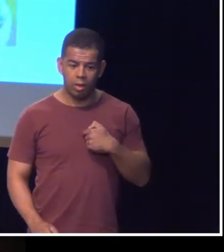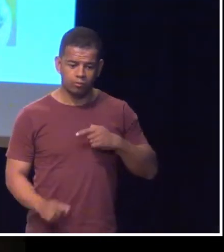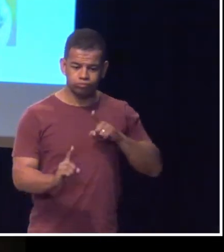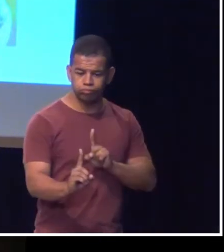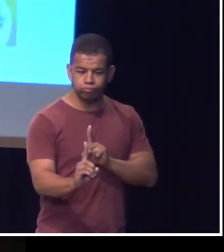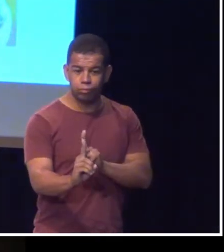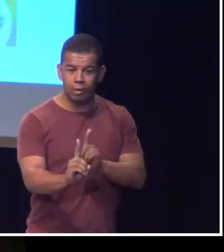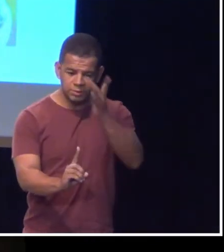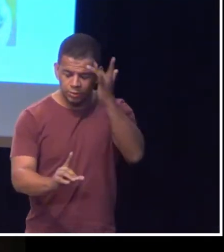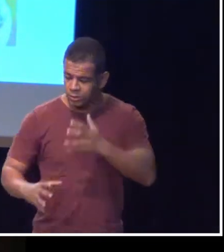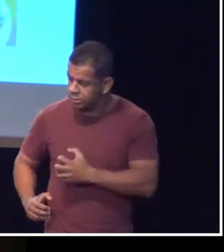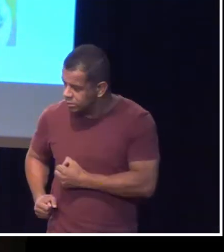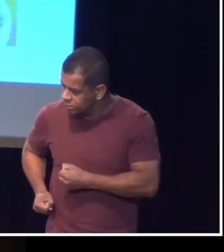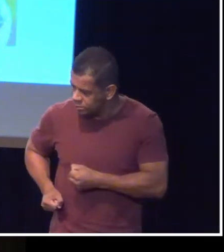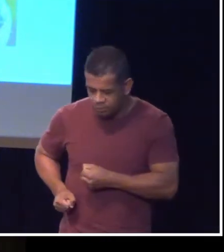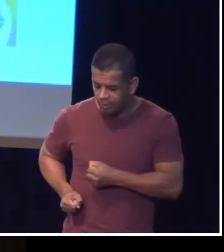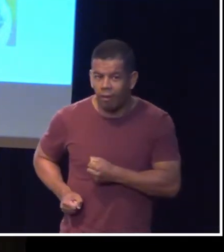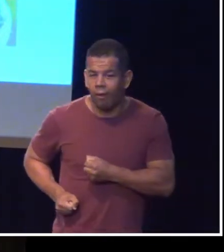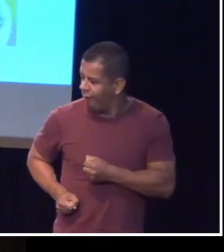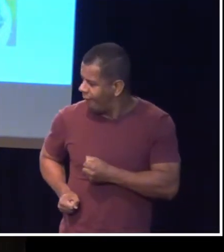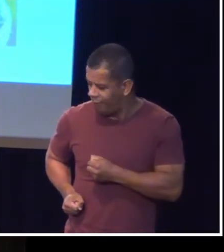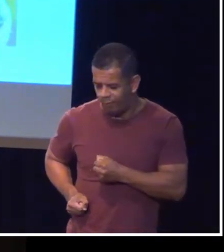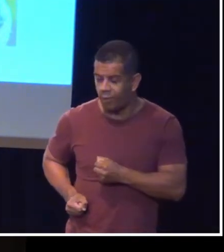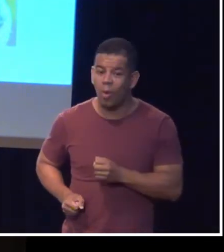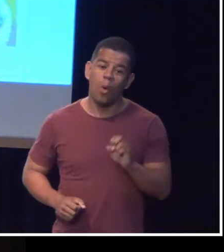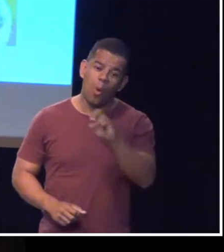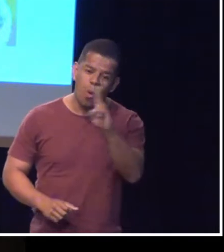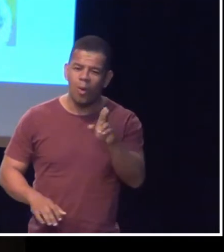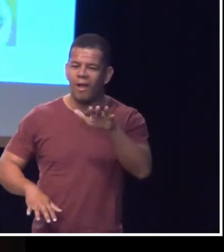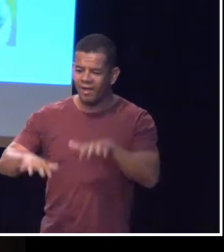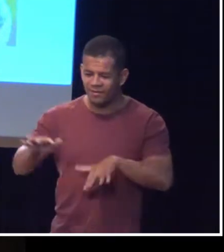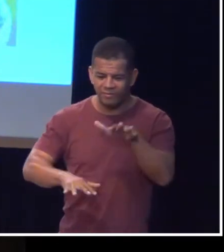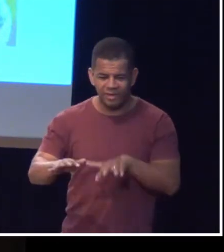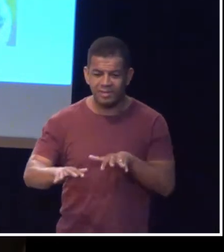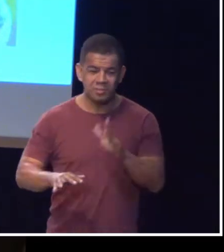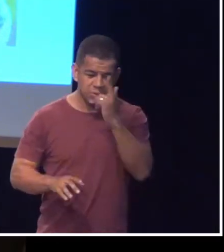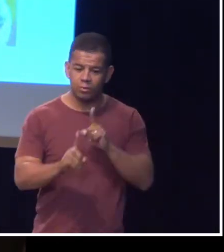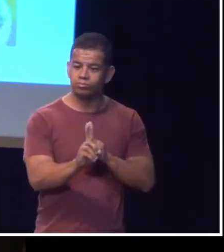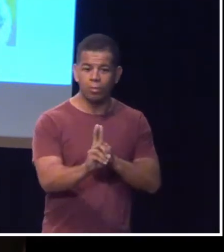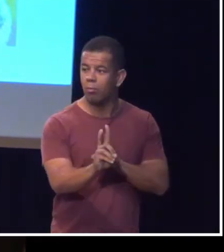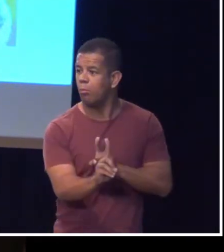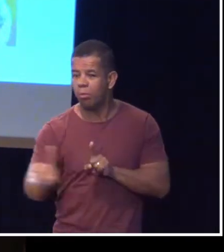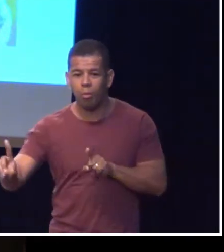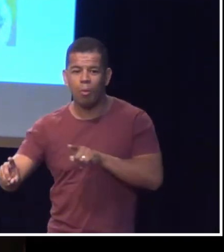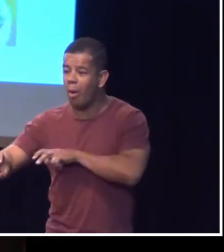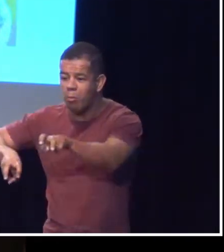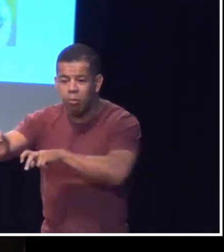bolsa com tanto carinho, com tanto amor, ou quando elas atravessam a rua correndo na frente dos carros, porque eu estou atrás